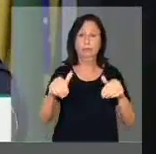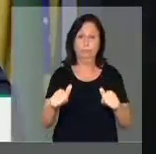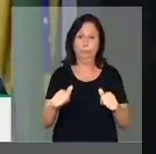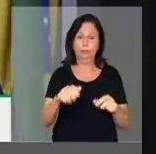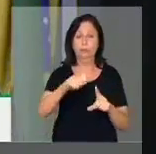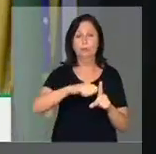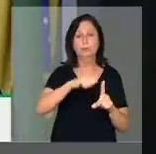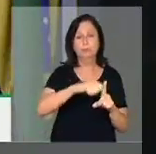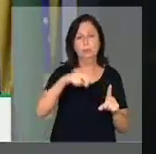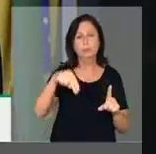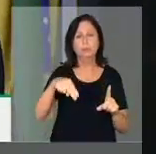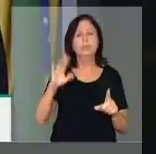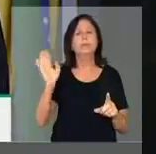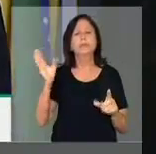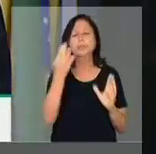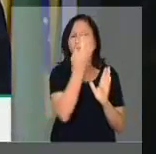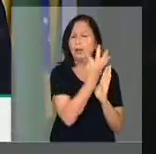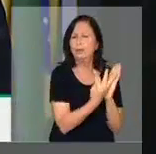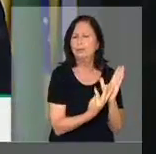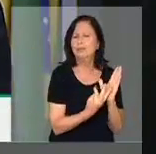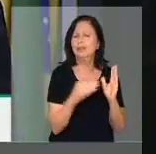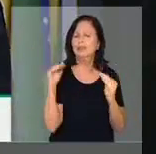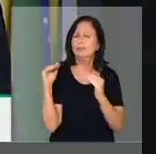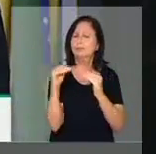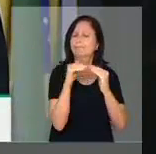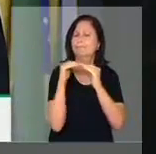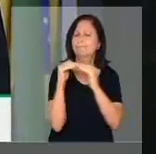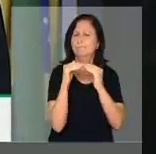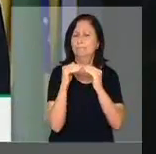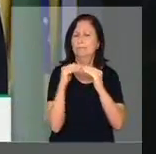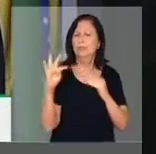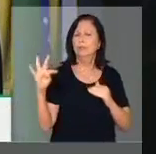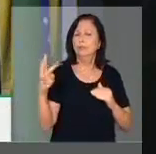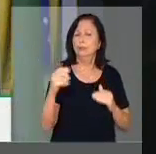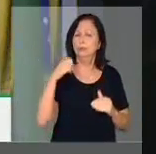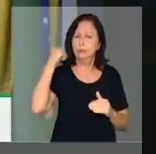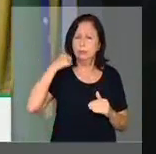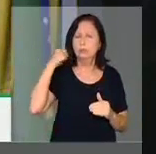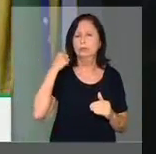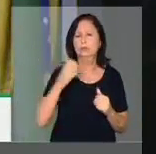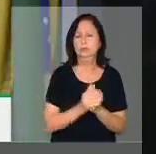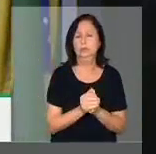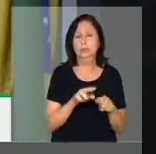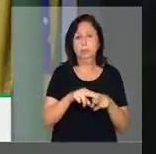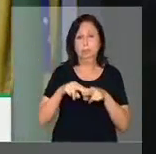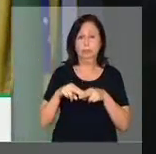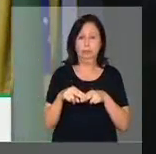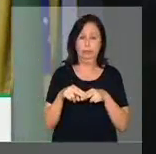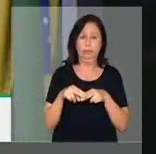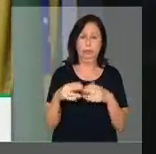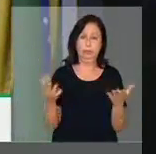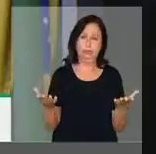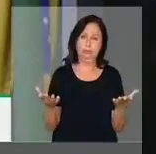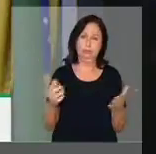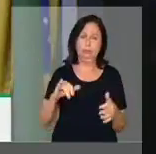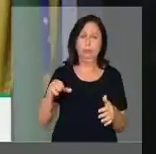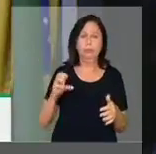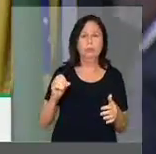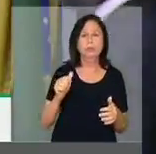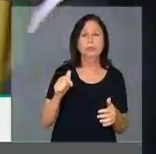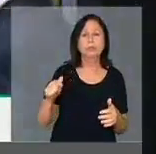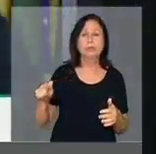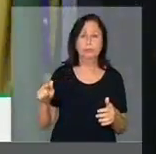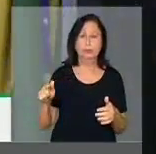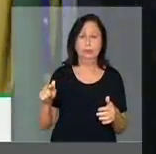que o texto é este. Então, senhor presidente, meu caro senador João Alberto Souza, é possível? Qual é o